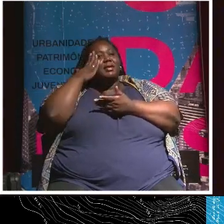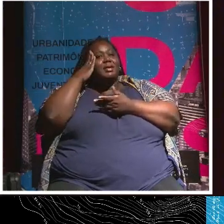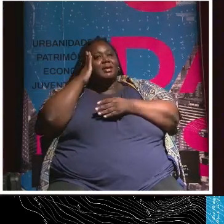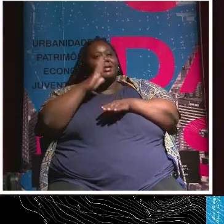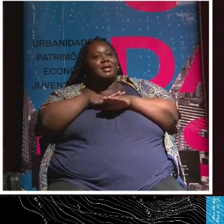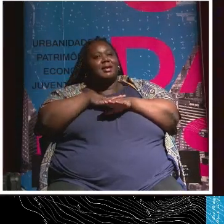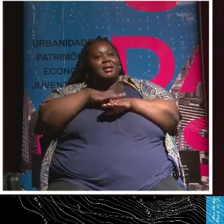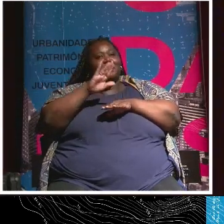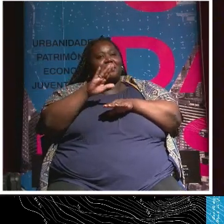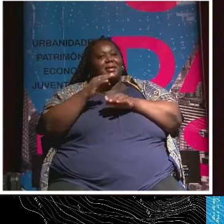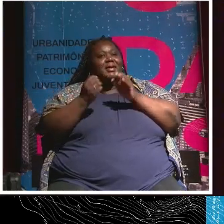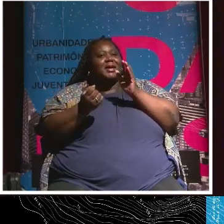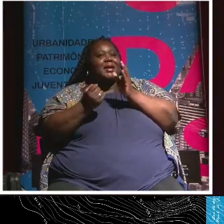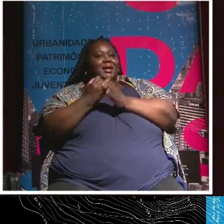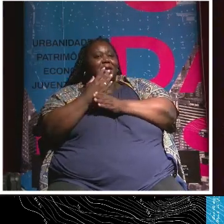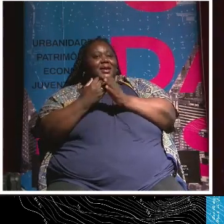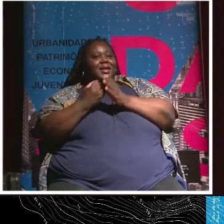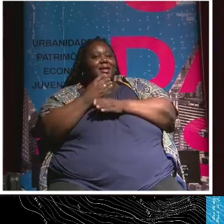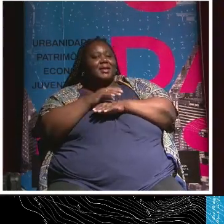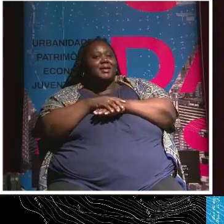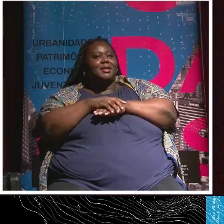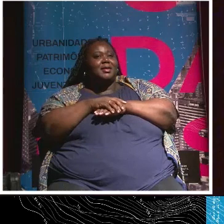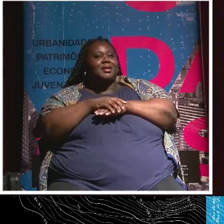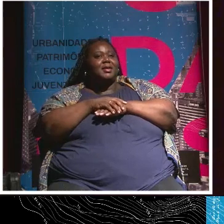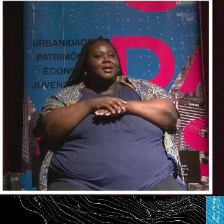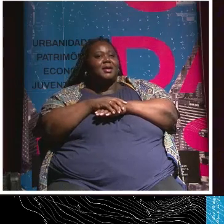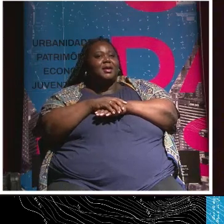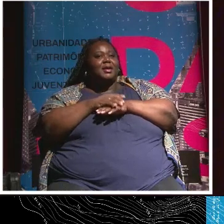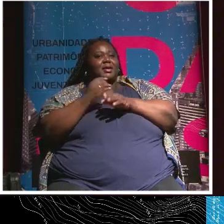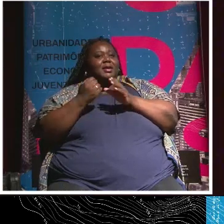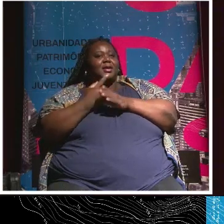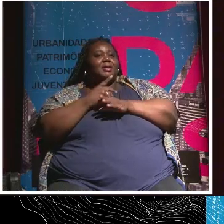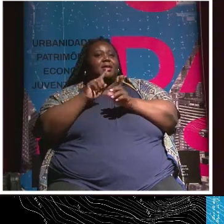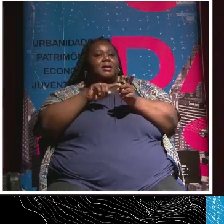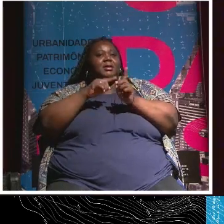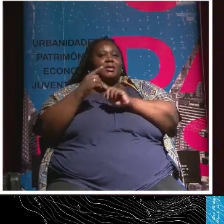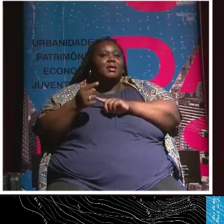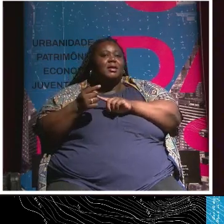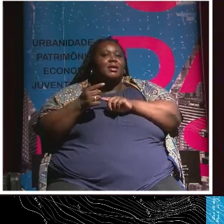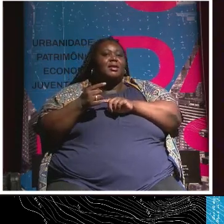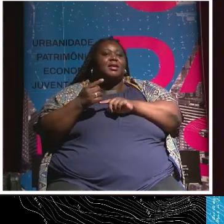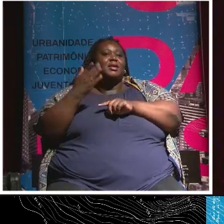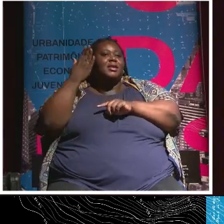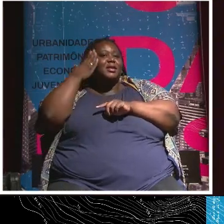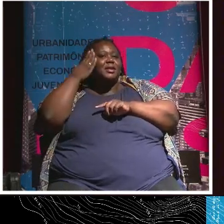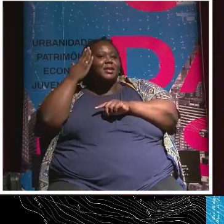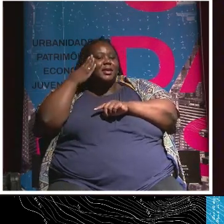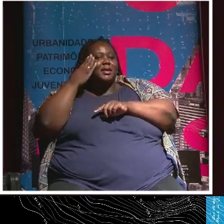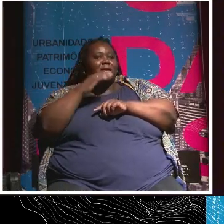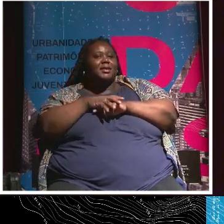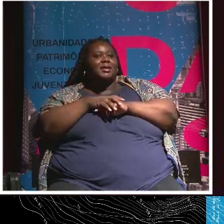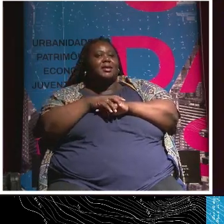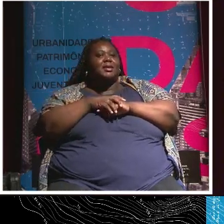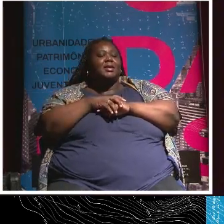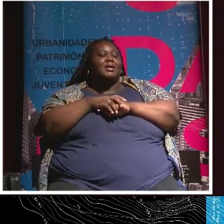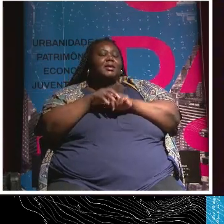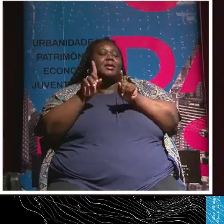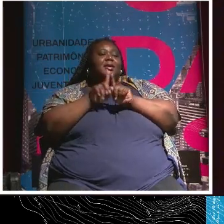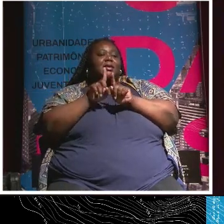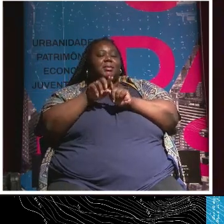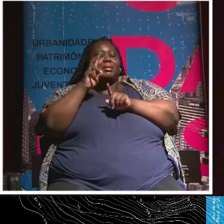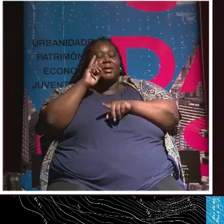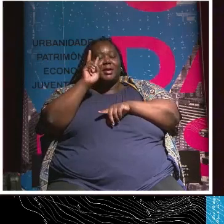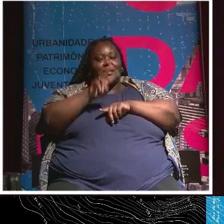esse lado da cocriação, dessa coprodução, desse lado, né, de entender que escutar implica também